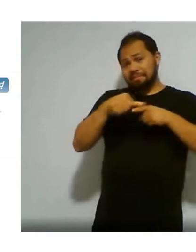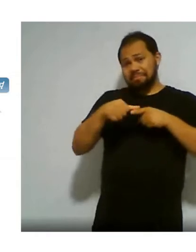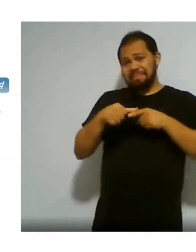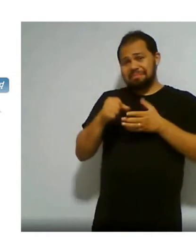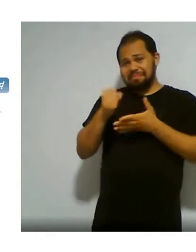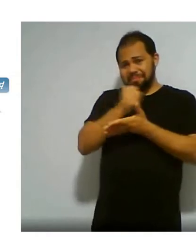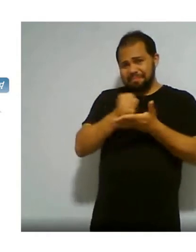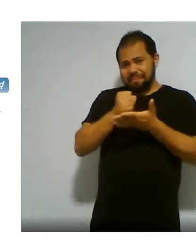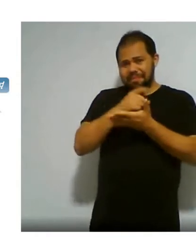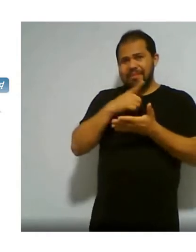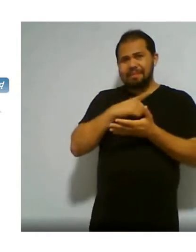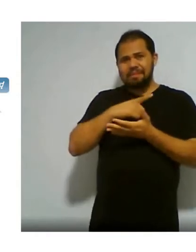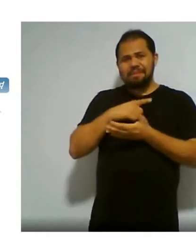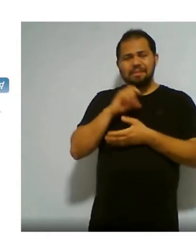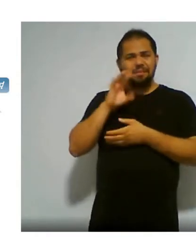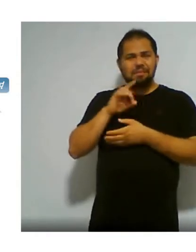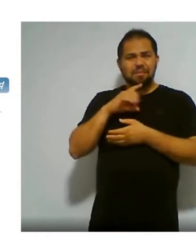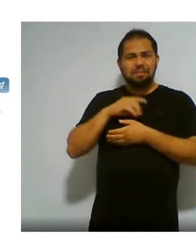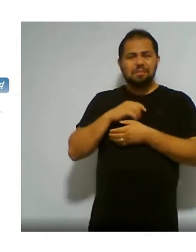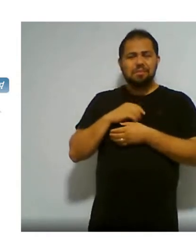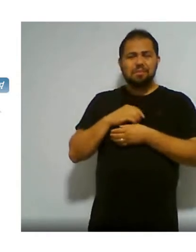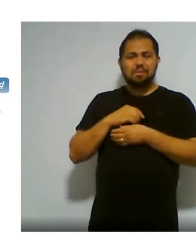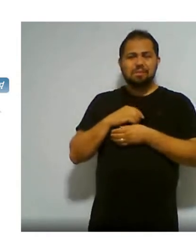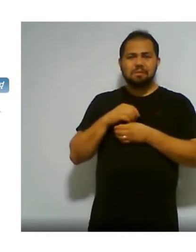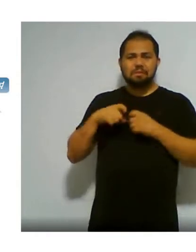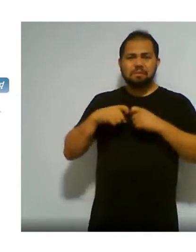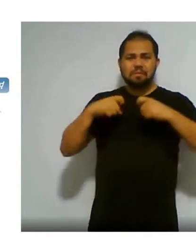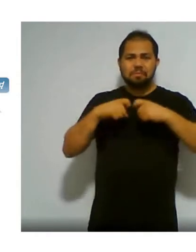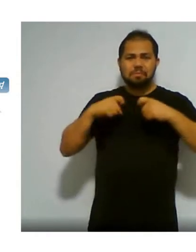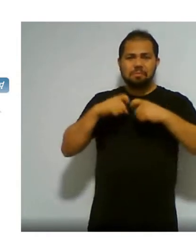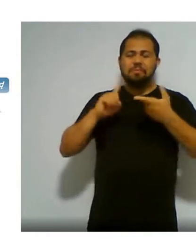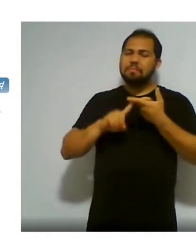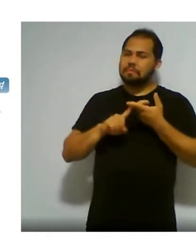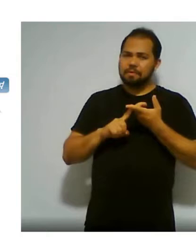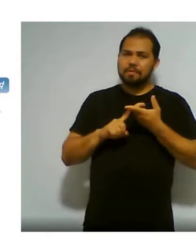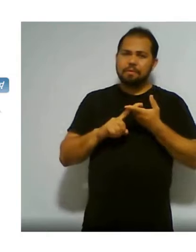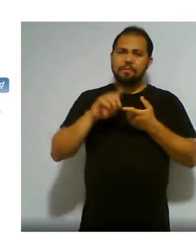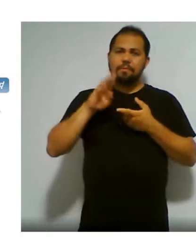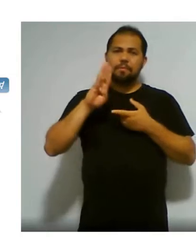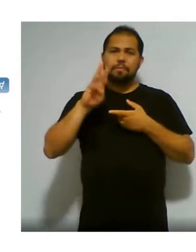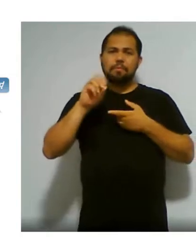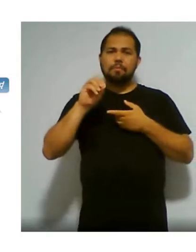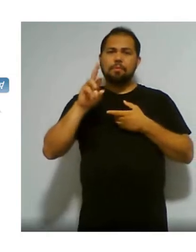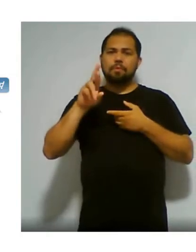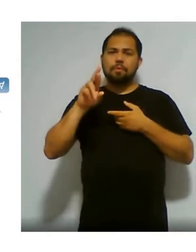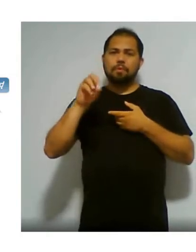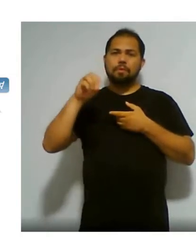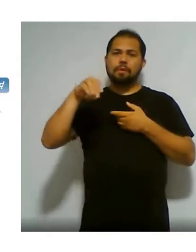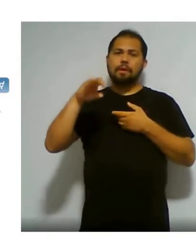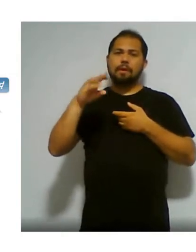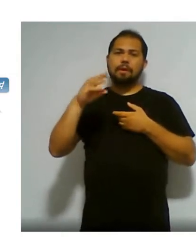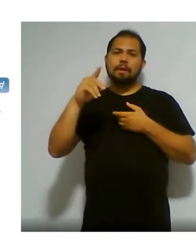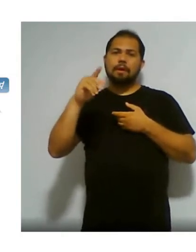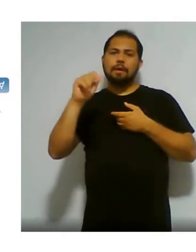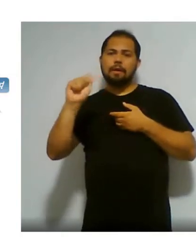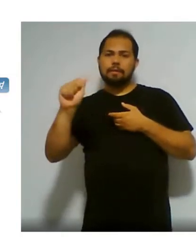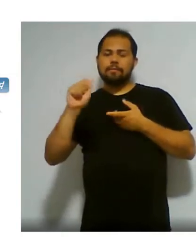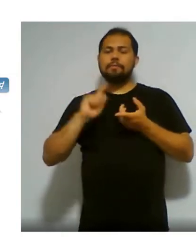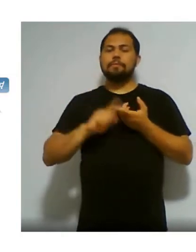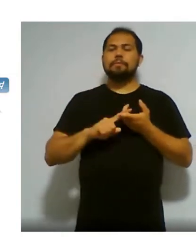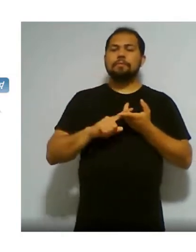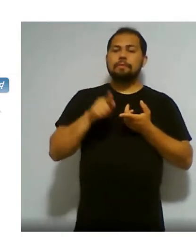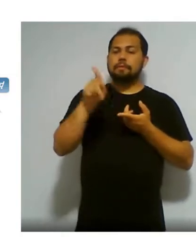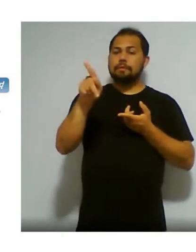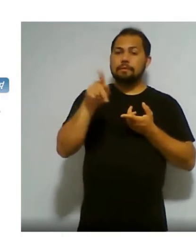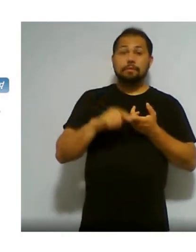tem silicone, tem acrilato, tem uretano, tem esses compostos todos para ajudar a retirar o calor do processador. Essa marca